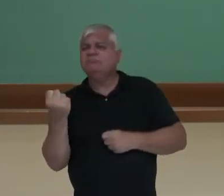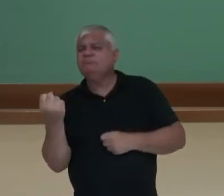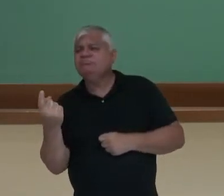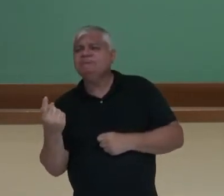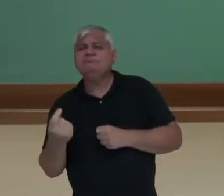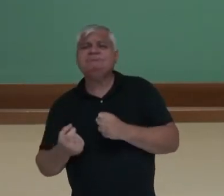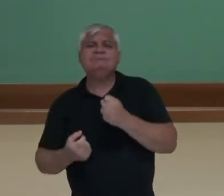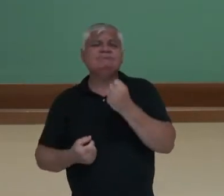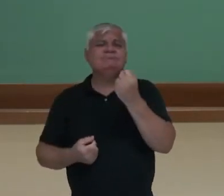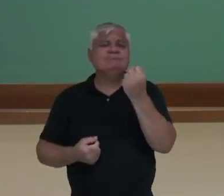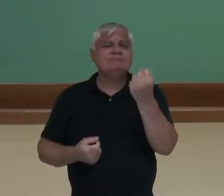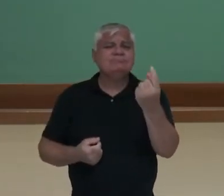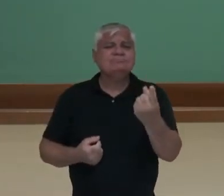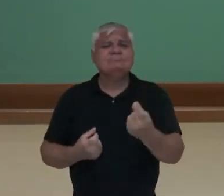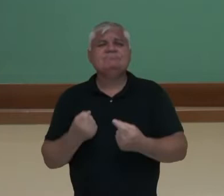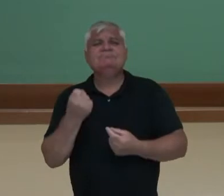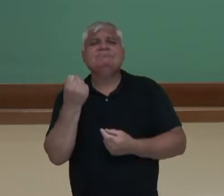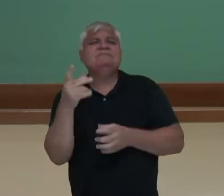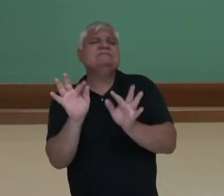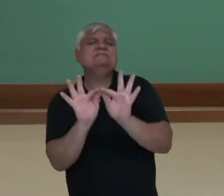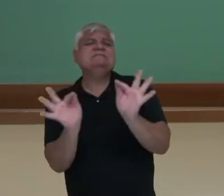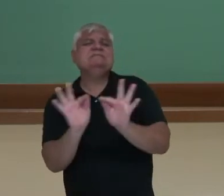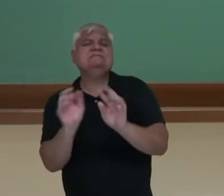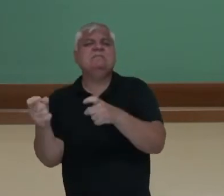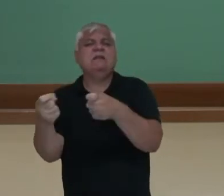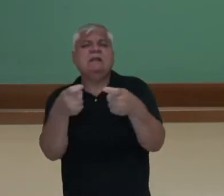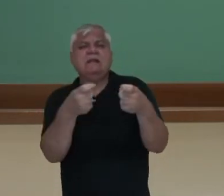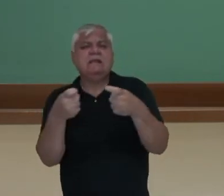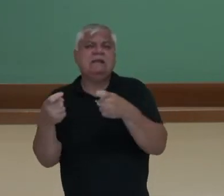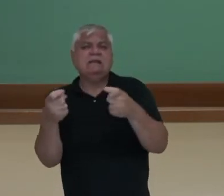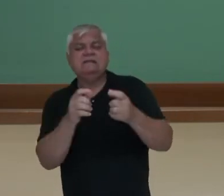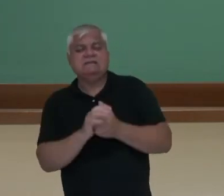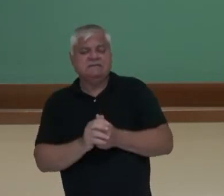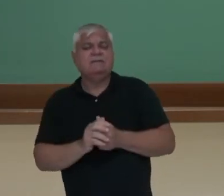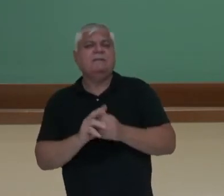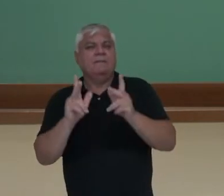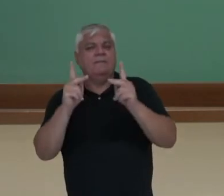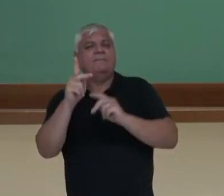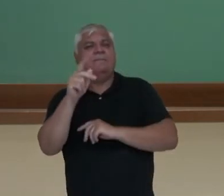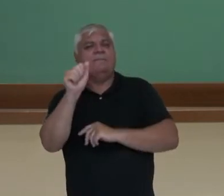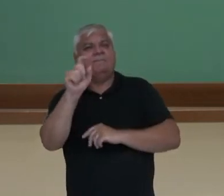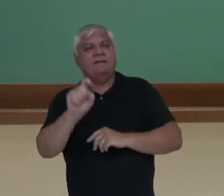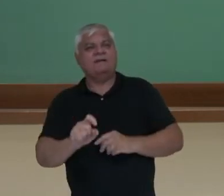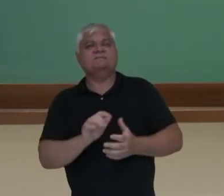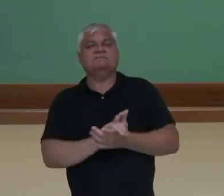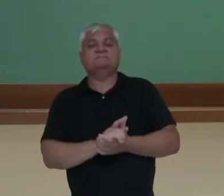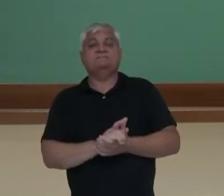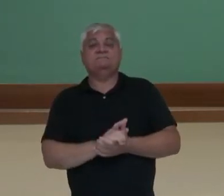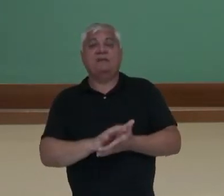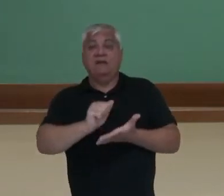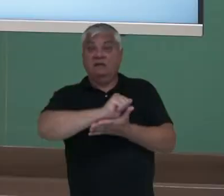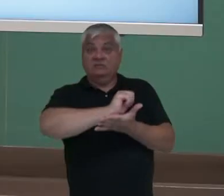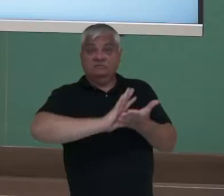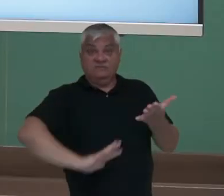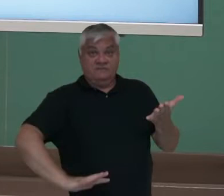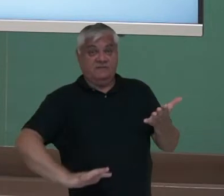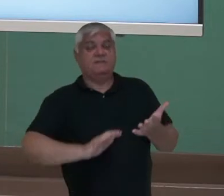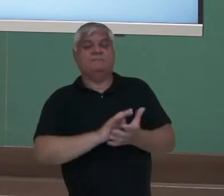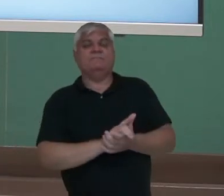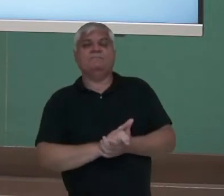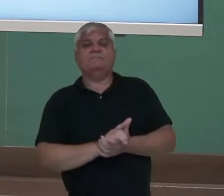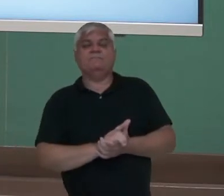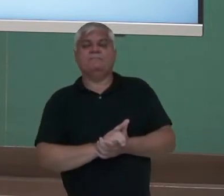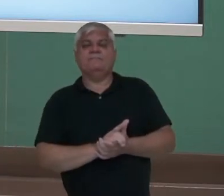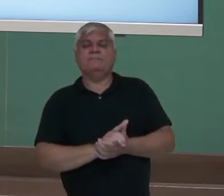conflitos tão grandes como em outros momentos o Império Romano se envolveu. E eu tenho aqui uma atividade, olha só, né?